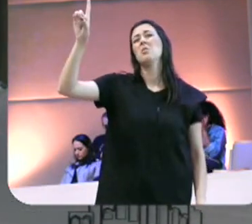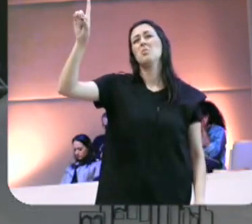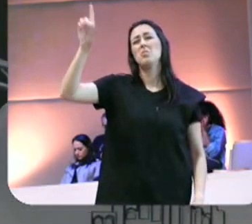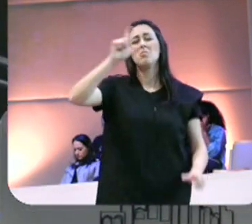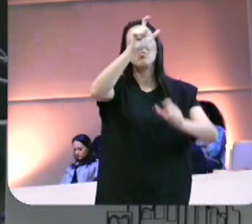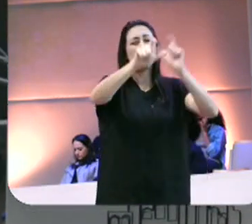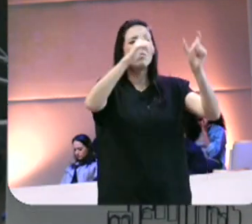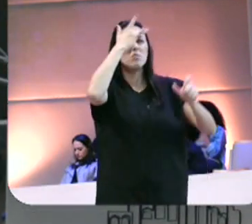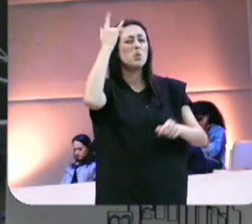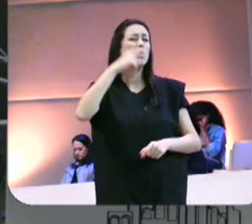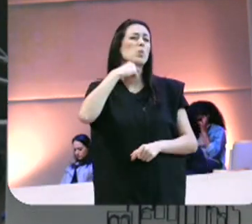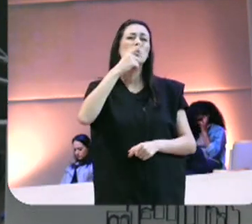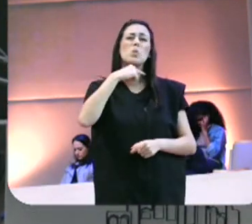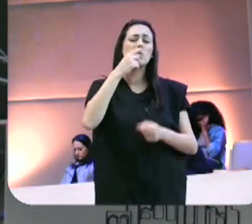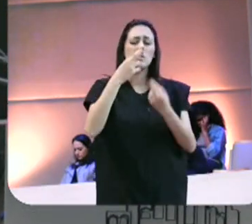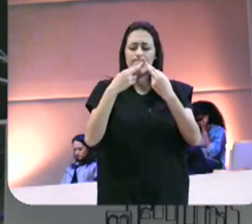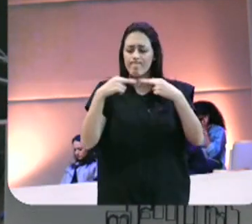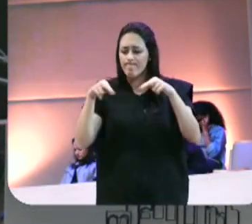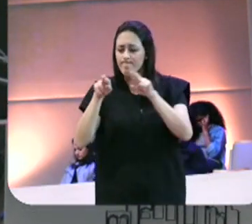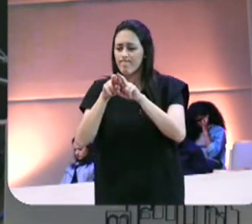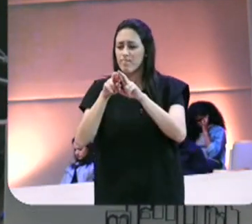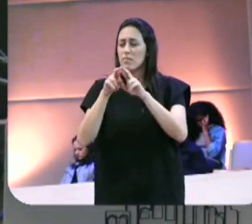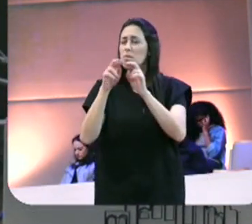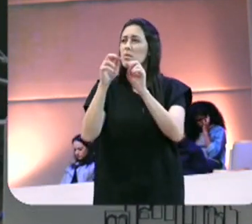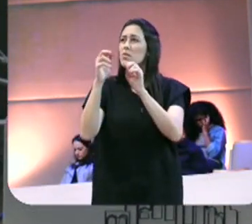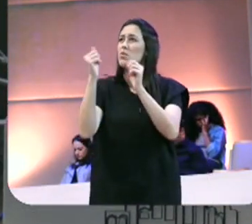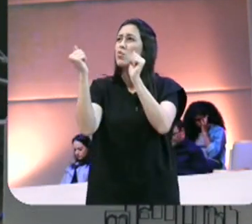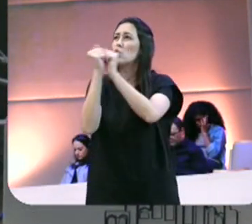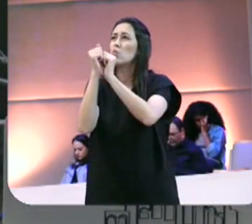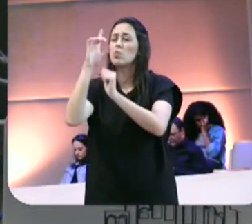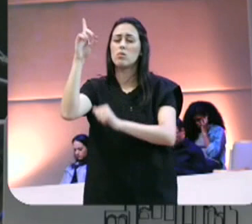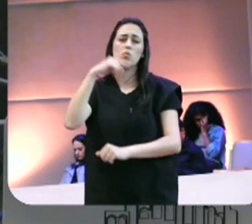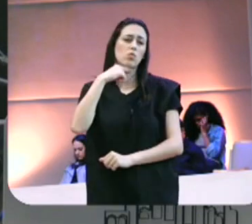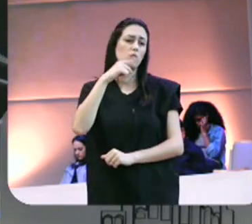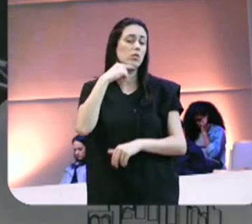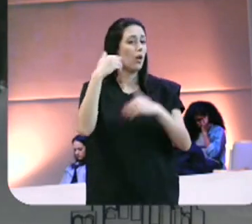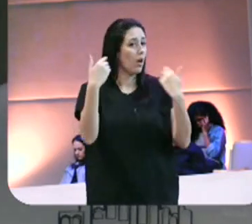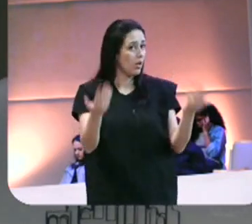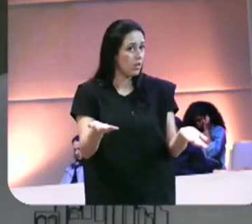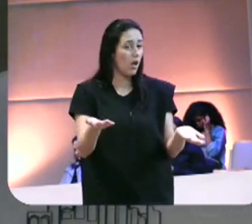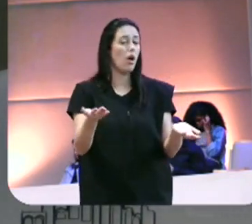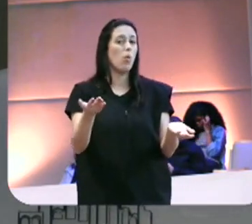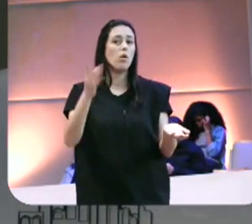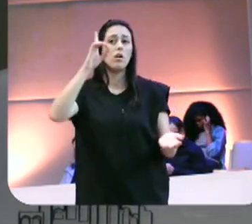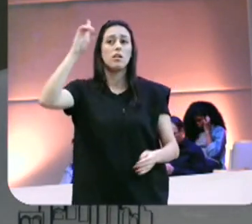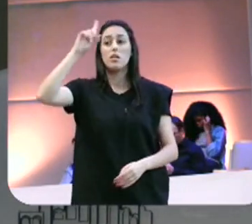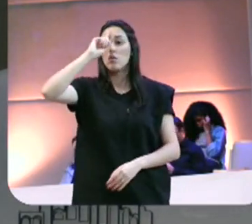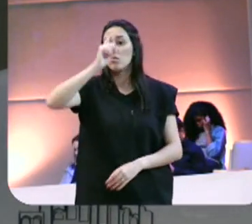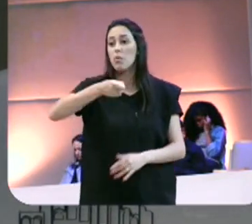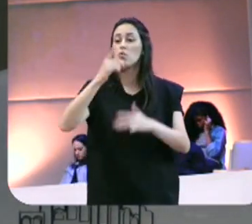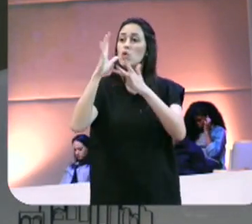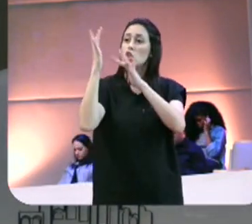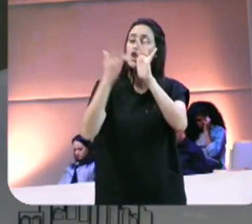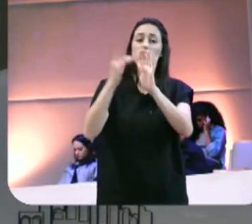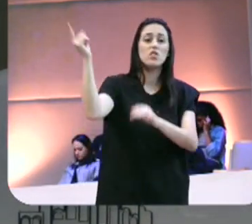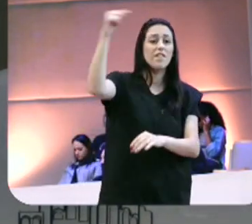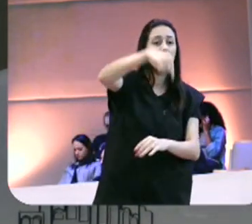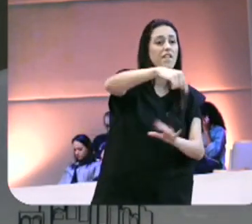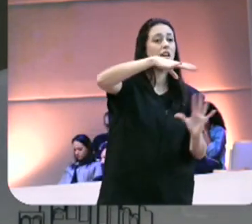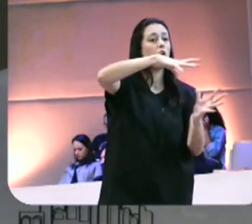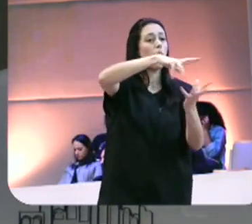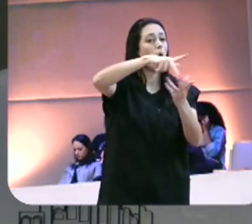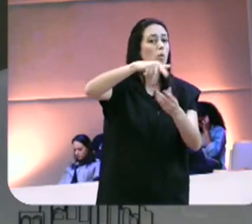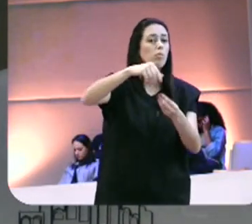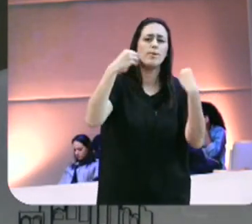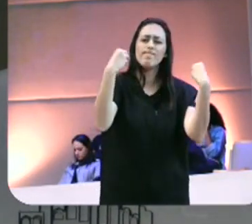se reconciliar com Deus por si mesmo. E Deus providenciou um caminho para que isso acontecesse. Ele mandou o seu Filho Jesus com uma mensagem de esperança